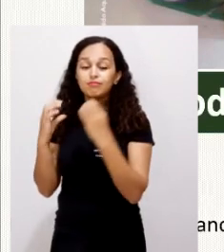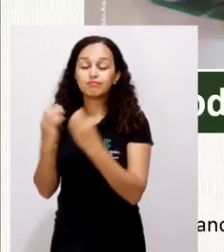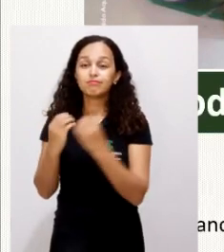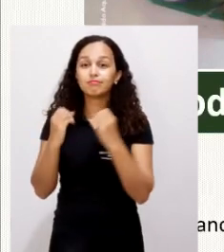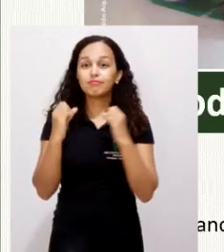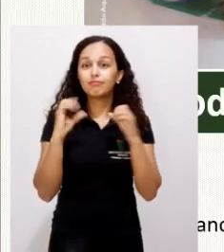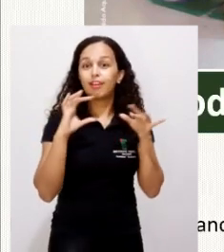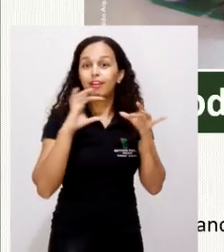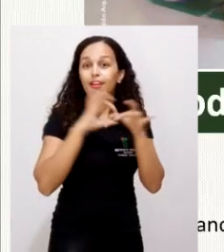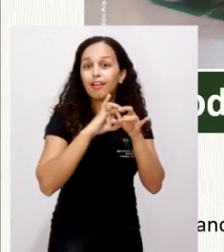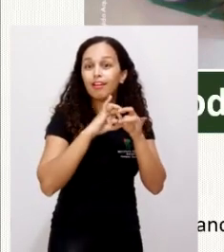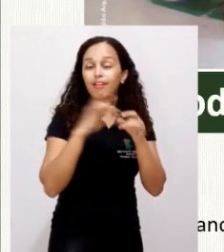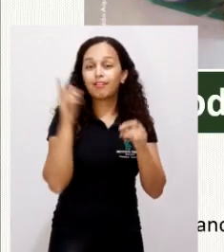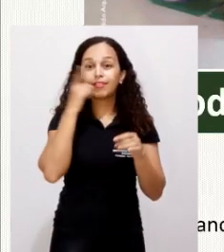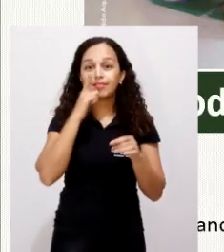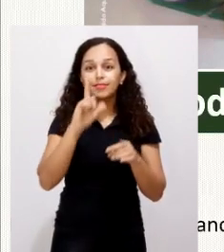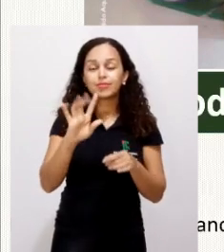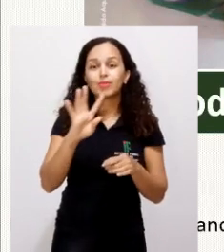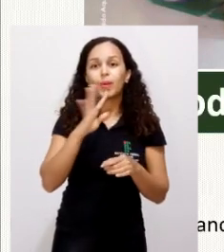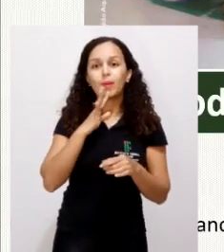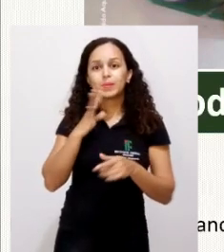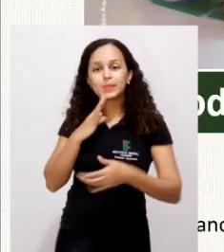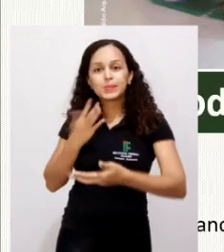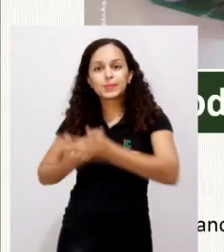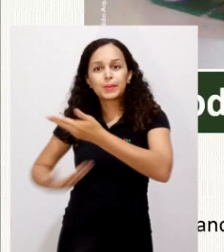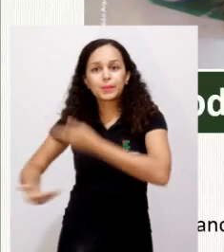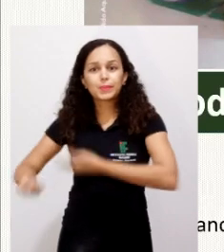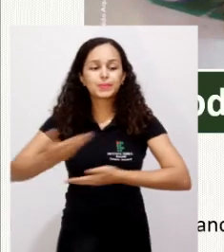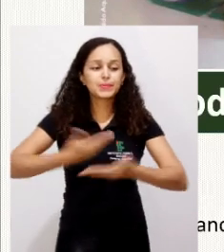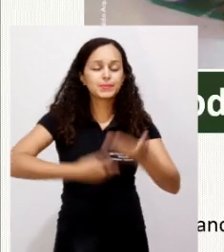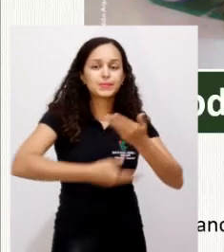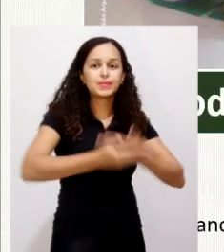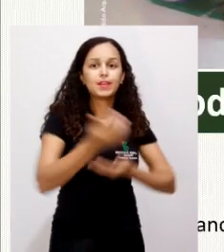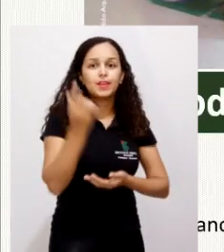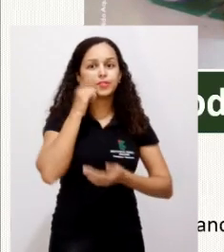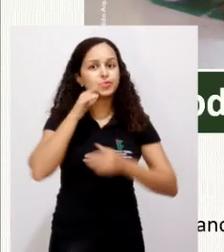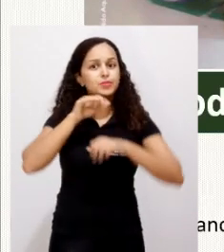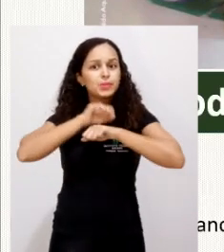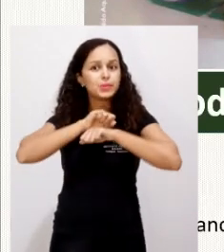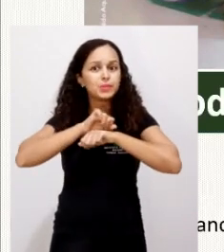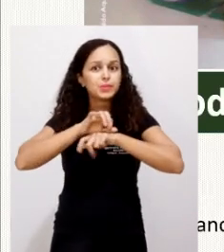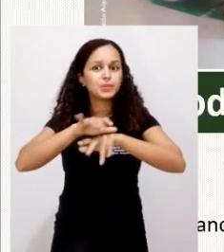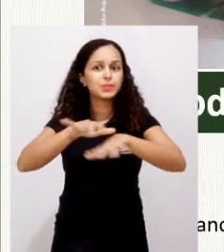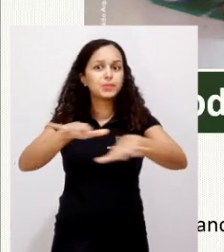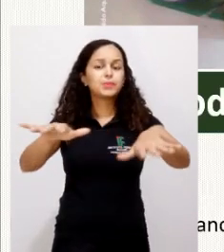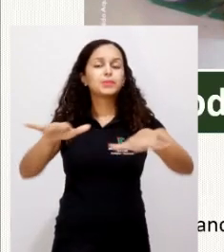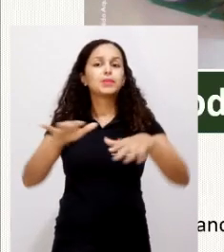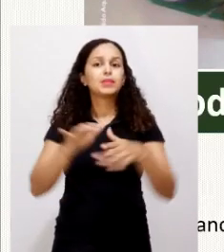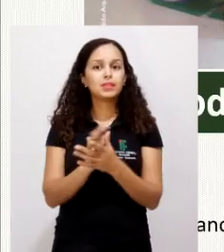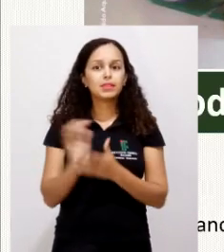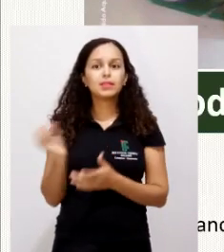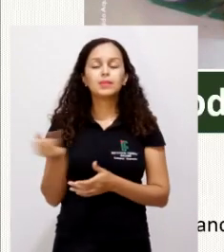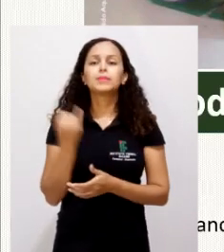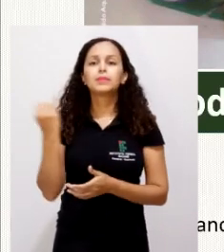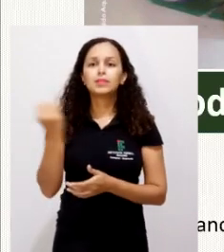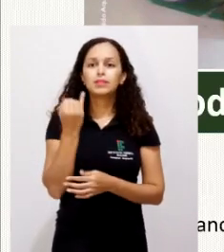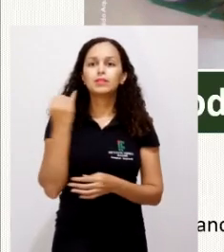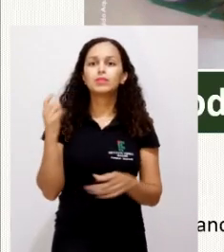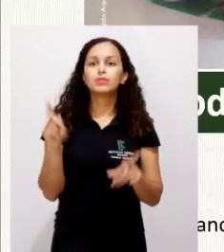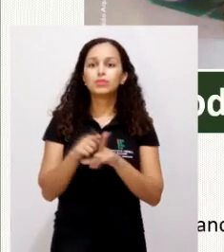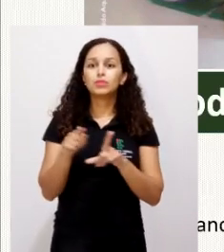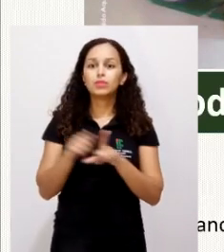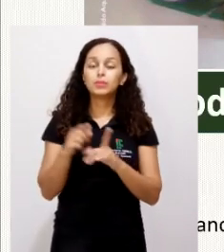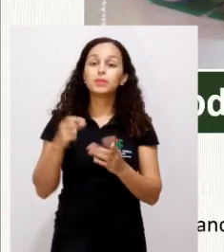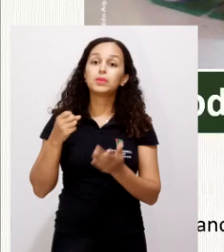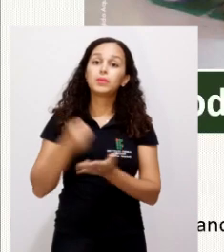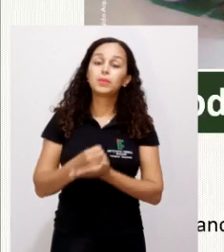que facilita muito a disseminação desse conhecimento acerca das plantas alimentícias não convencionais, além do apoio